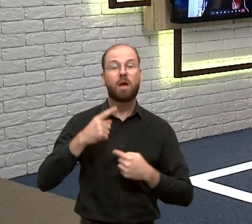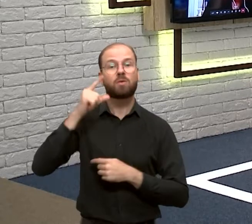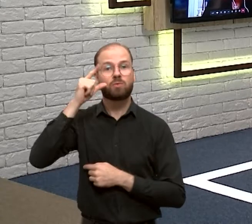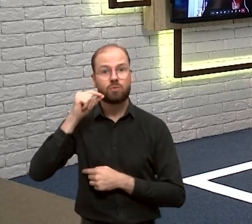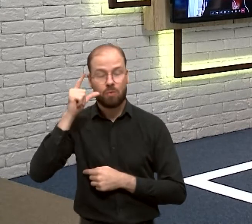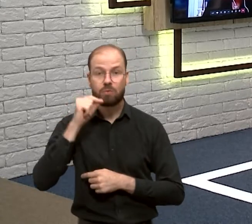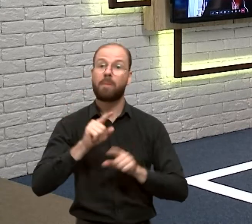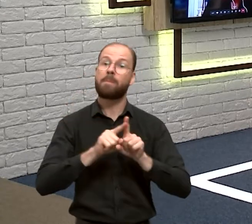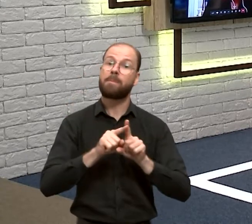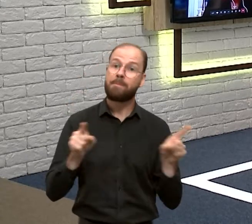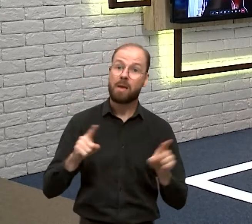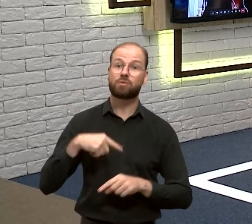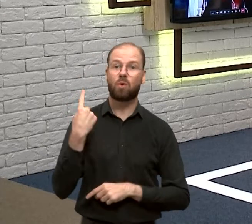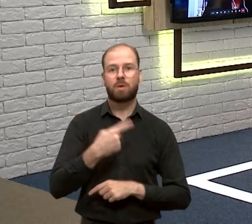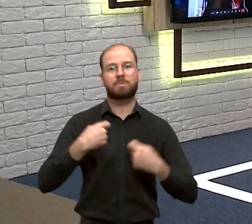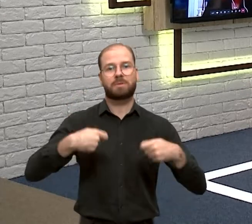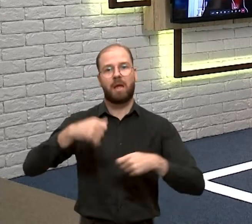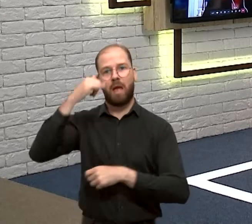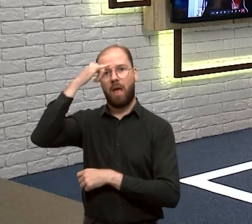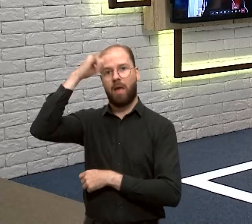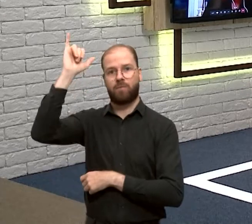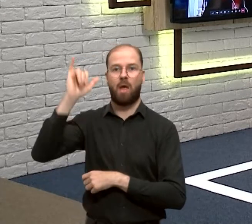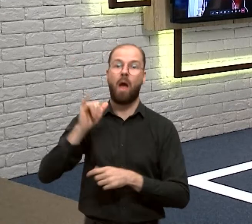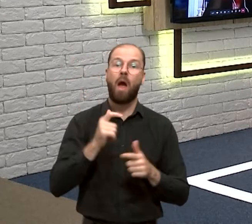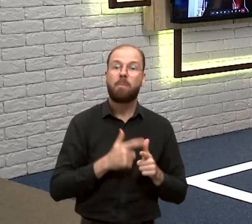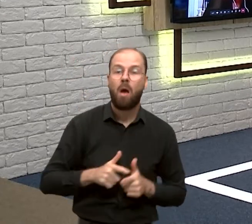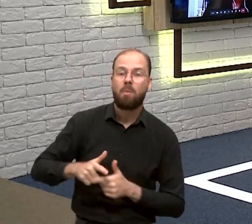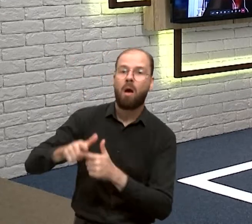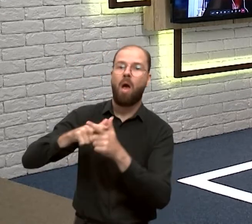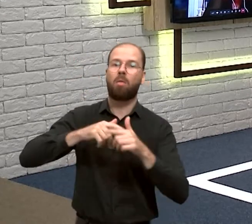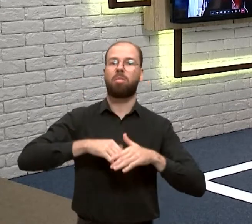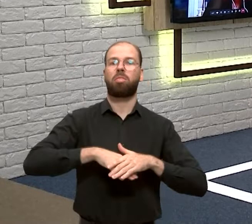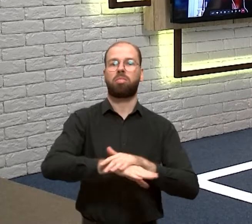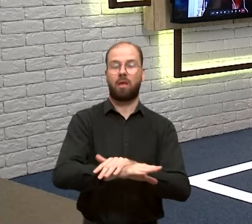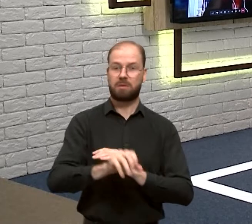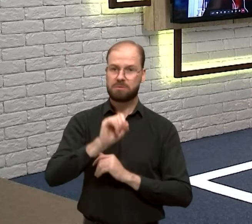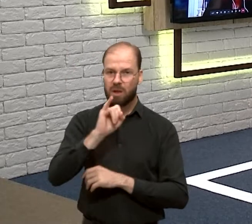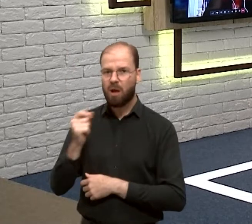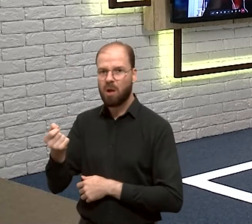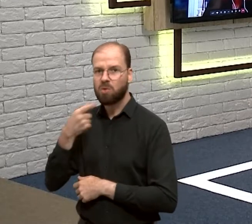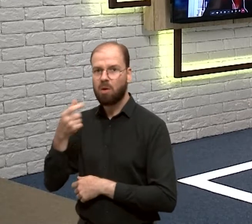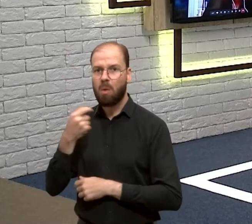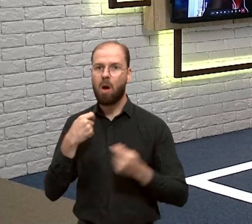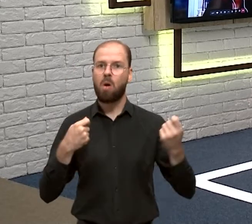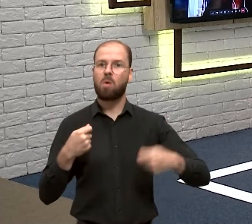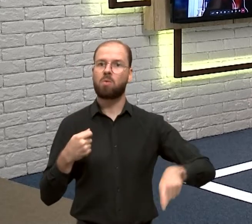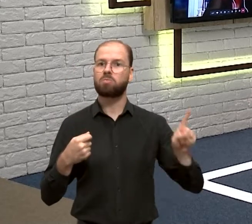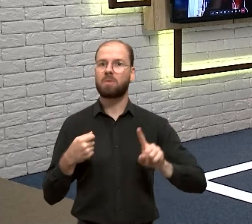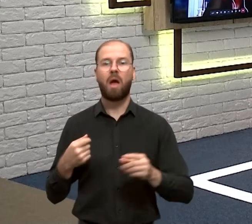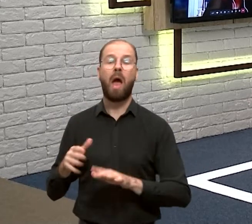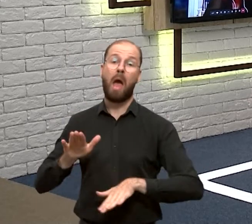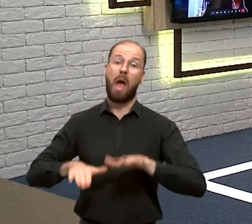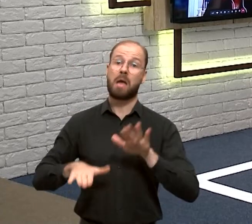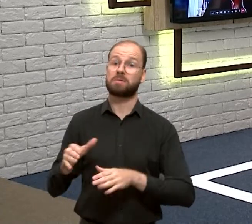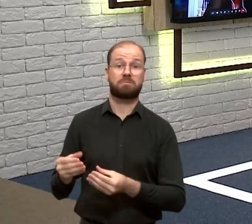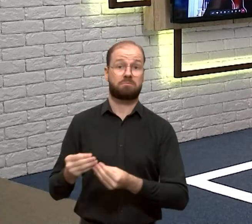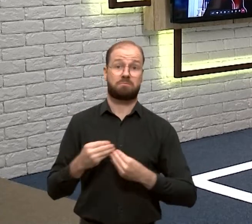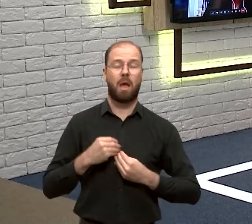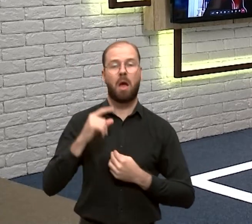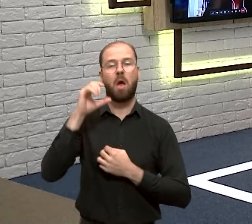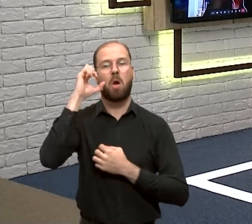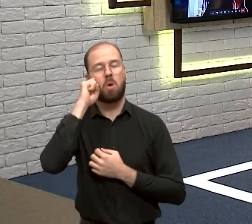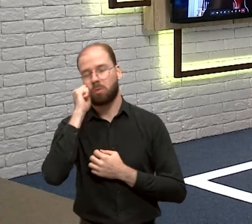aí, se a gente toma um suplemento de melatonina sem necessidade, muitas vezes não vai induzir o sono. Tá? Não adianta eu